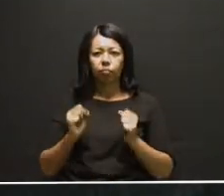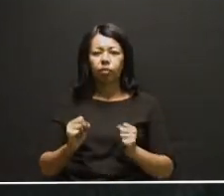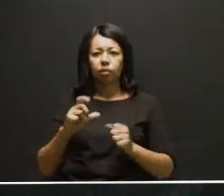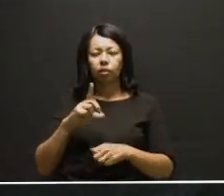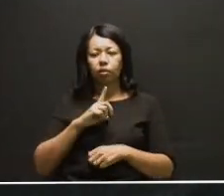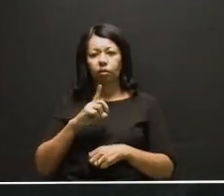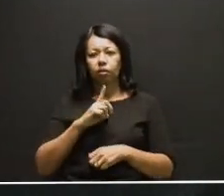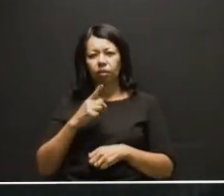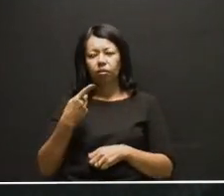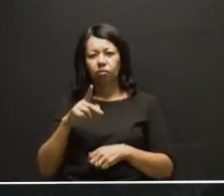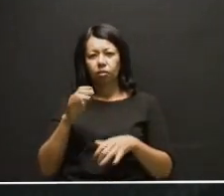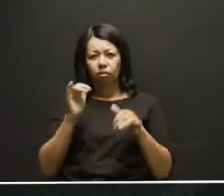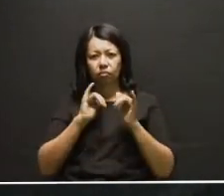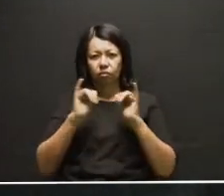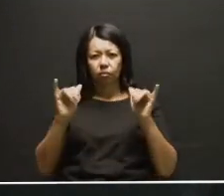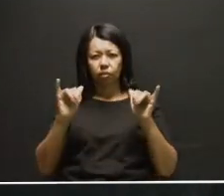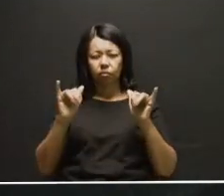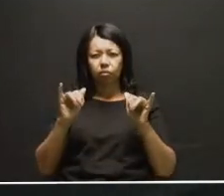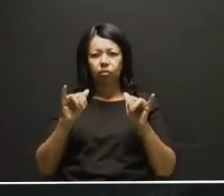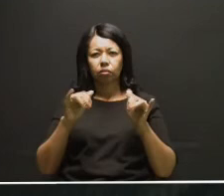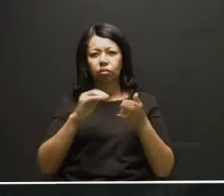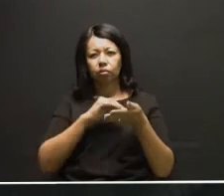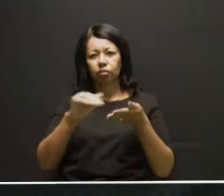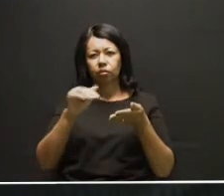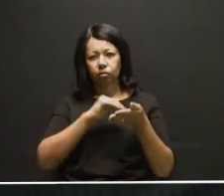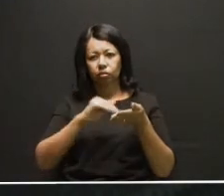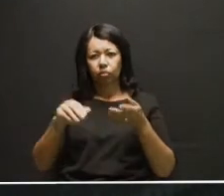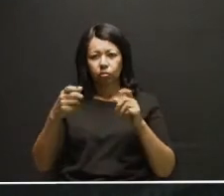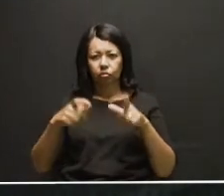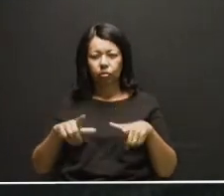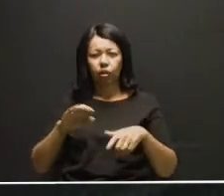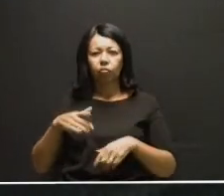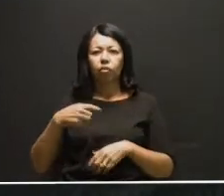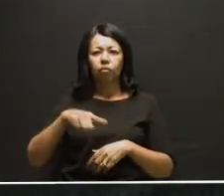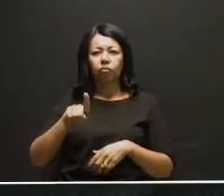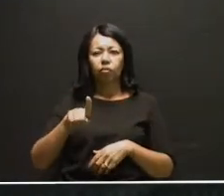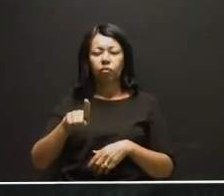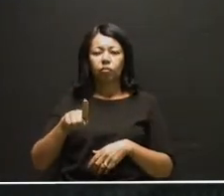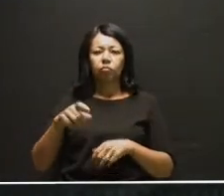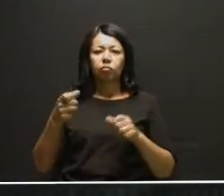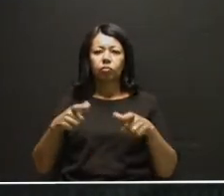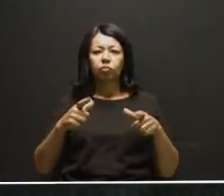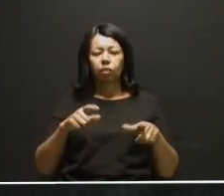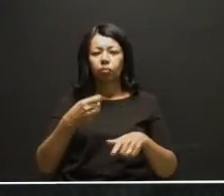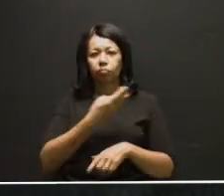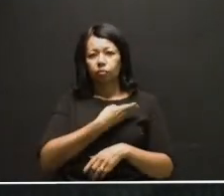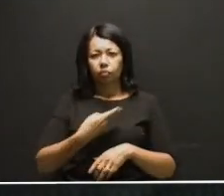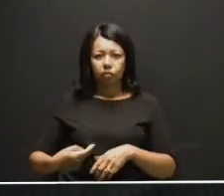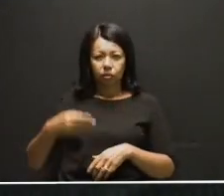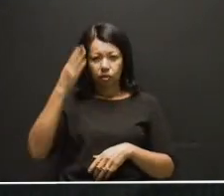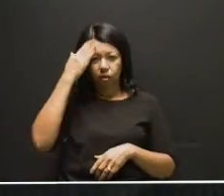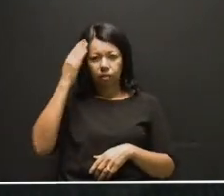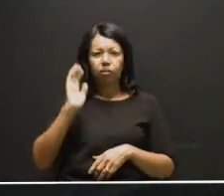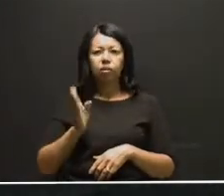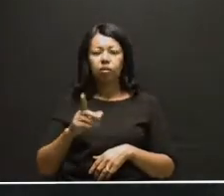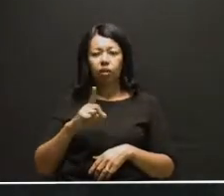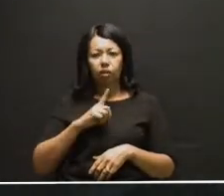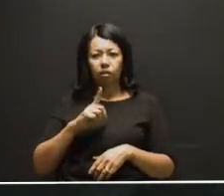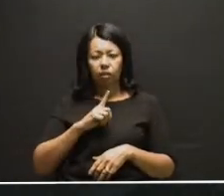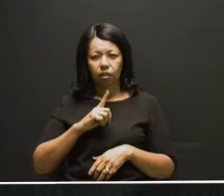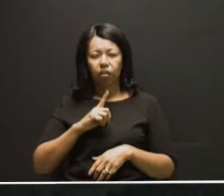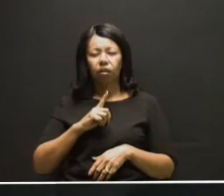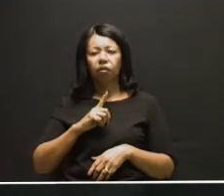ter os seus dados cadastrados numa central e quando ele for em uma rede pública saber se ele já tomou daqui